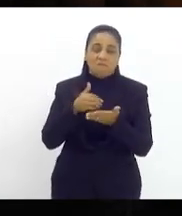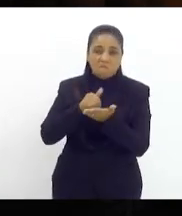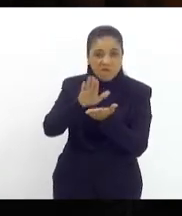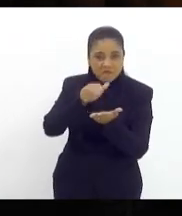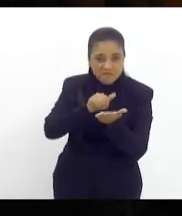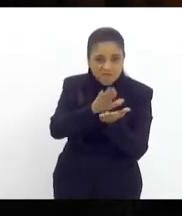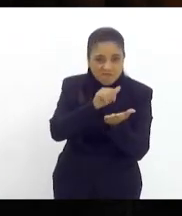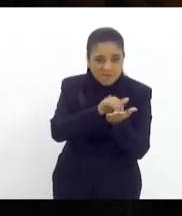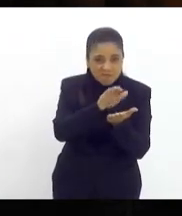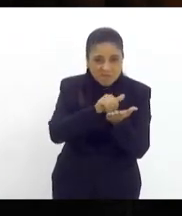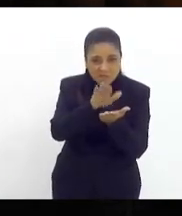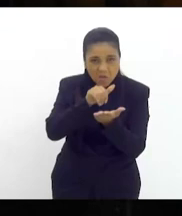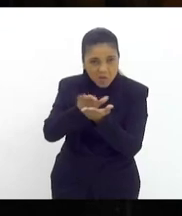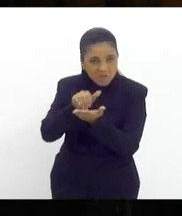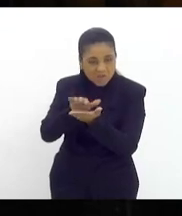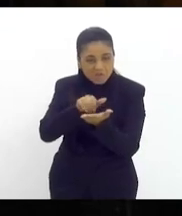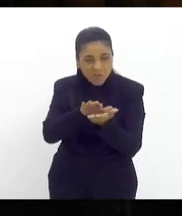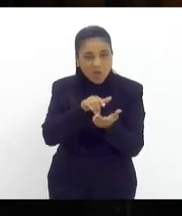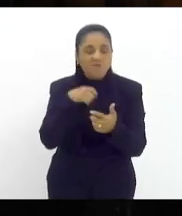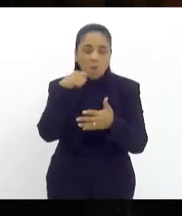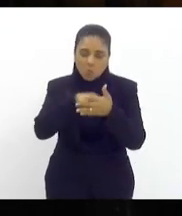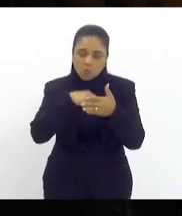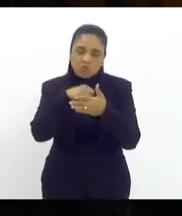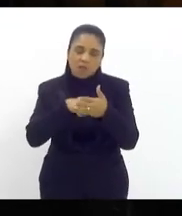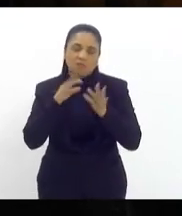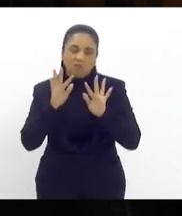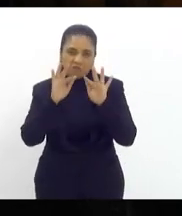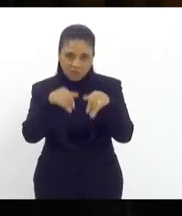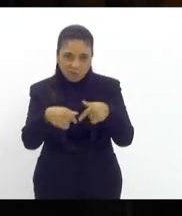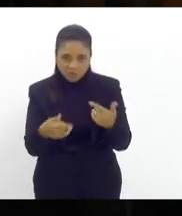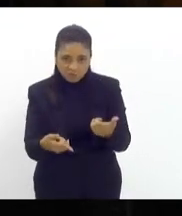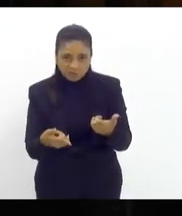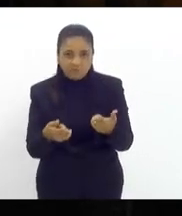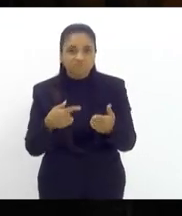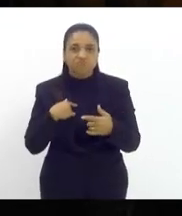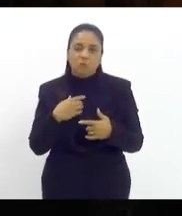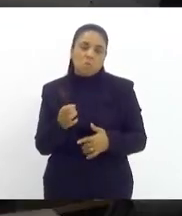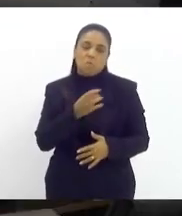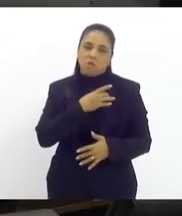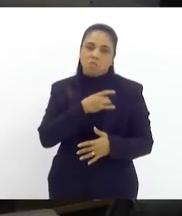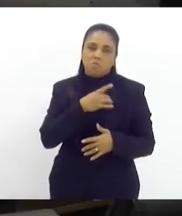isso é um absurdo e a gente não vai permitir vamos lutar até o final não temos medo de gente poderosa